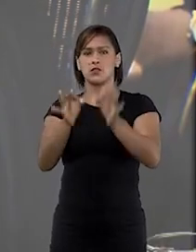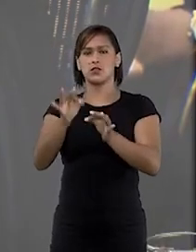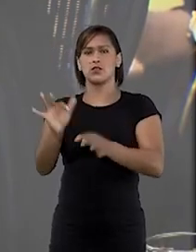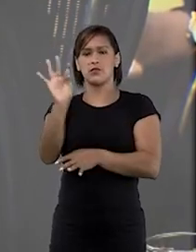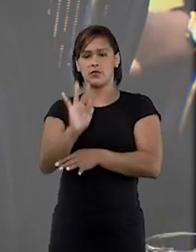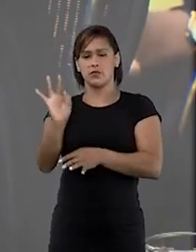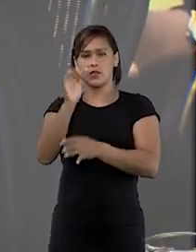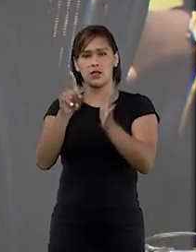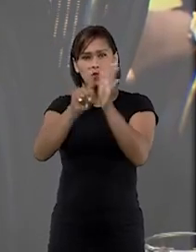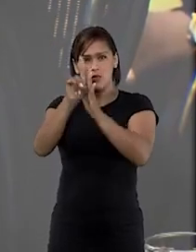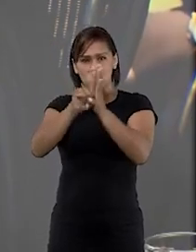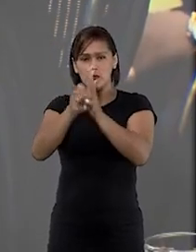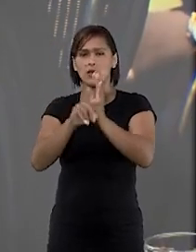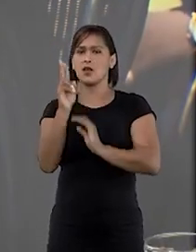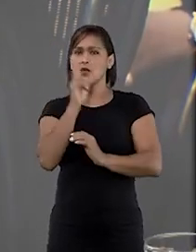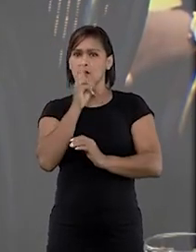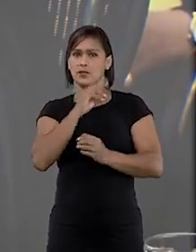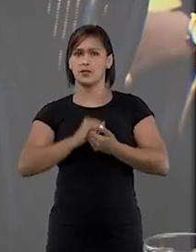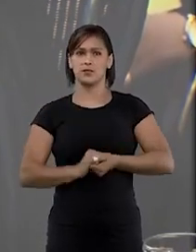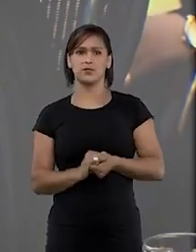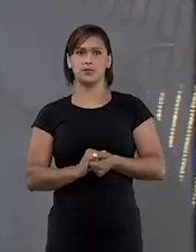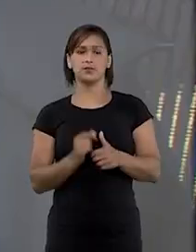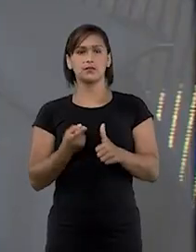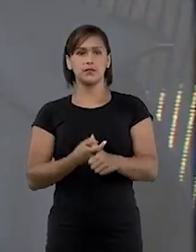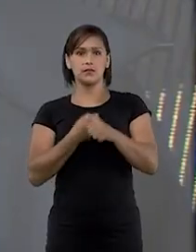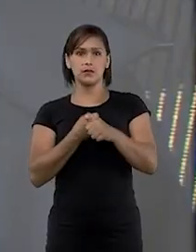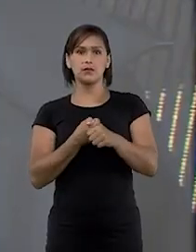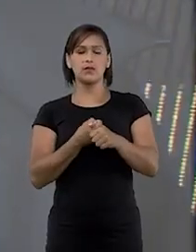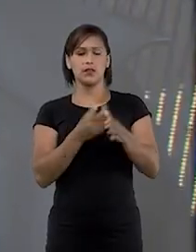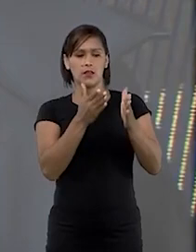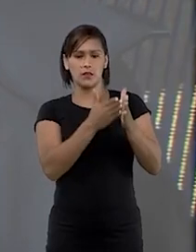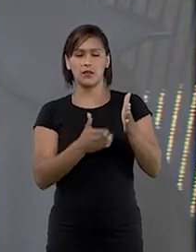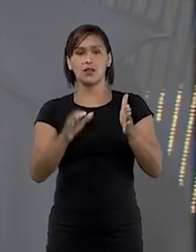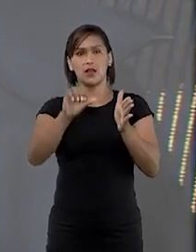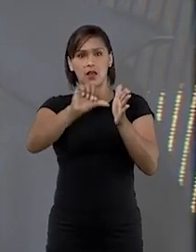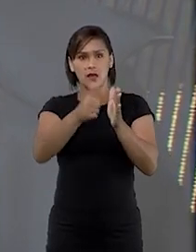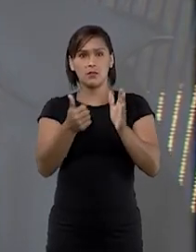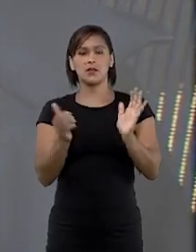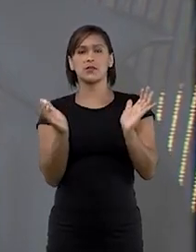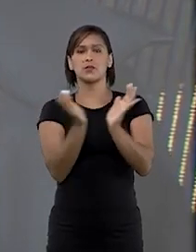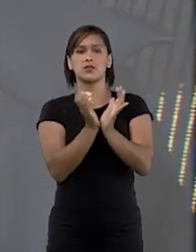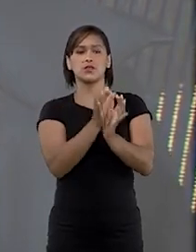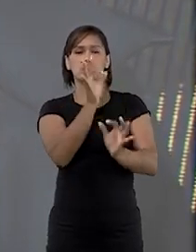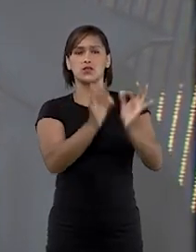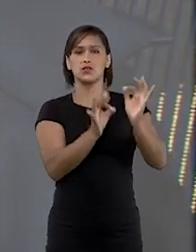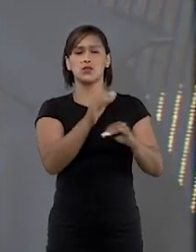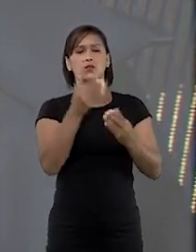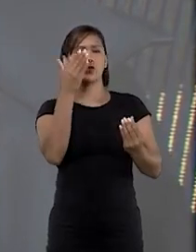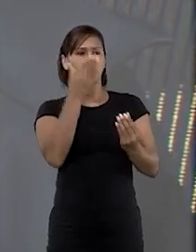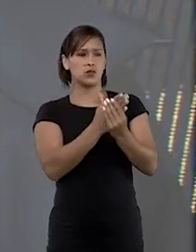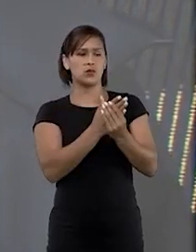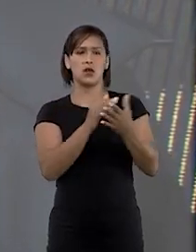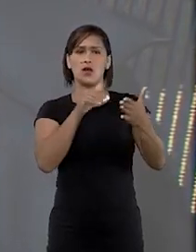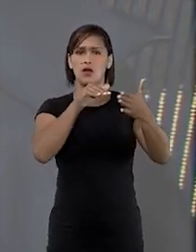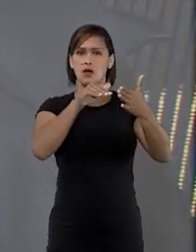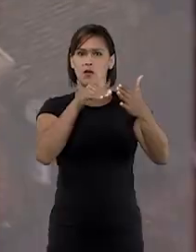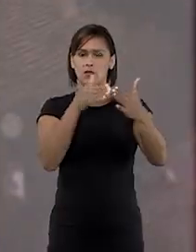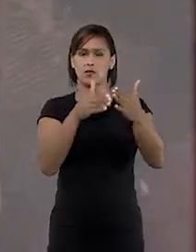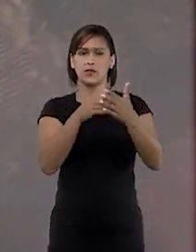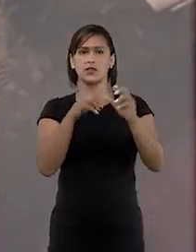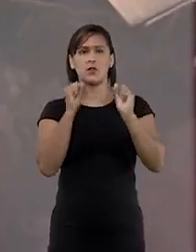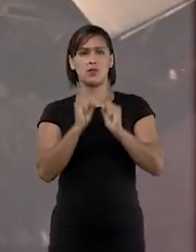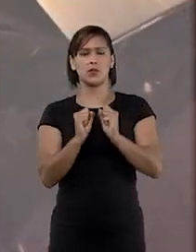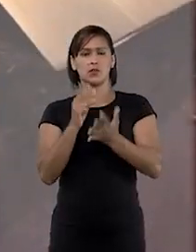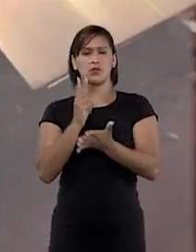Justiça Federal para apreciar medidas urgências a suspensão vale até que a primeira sessão Jung e o processo de em